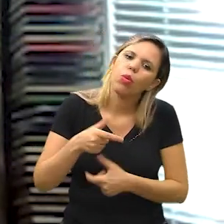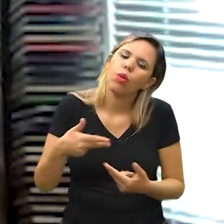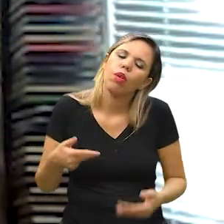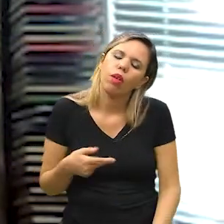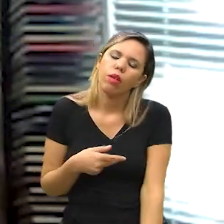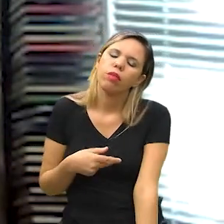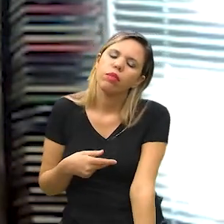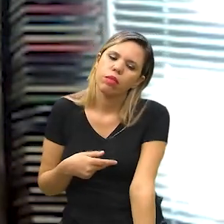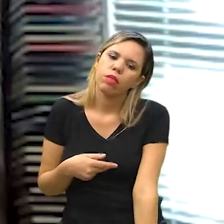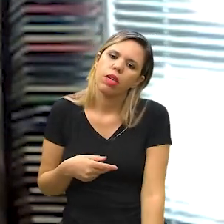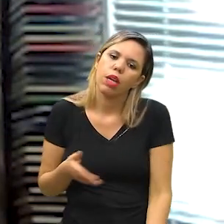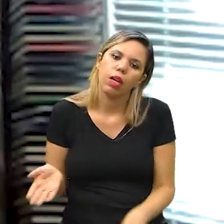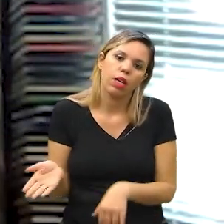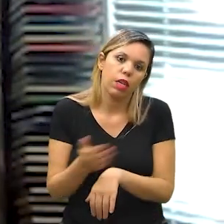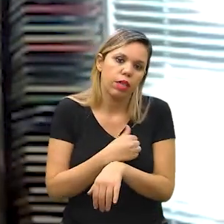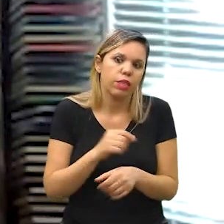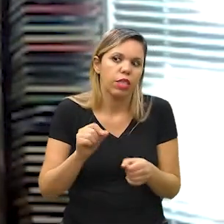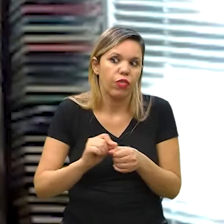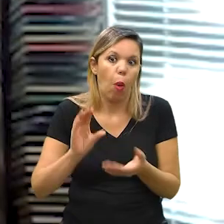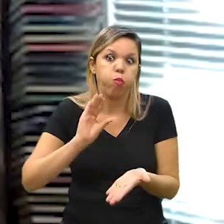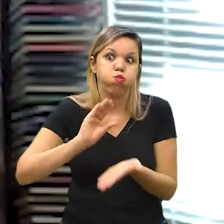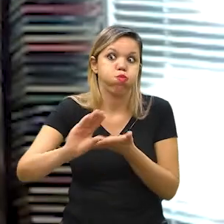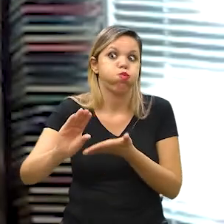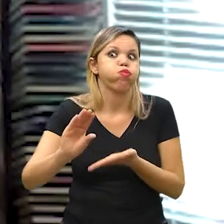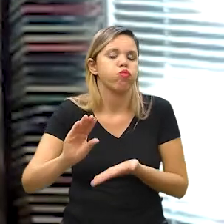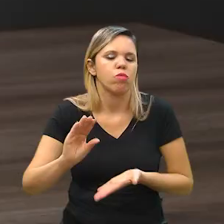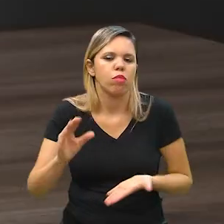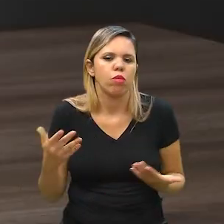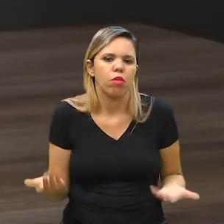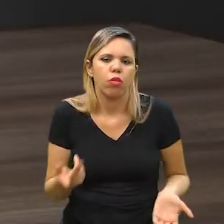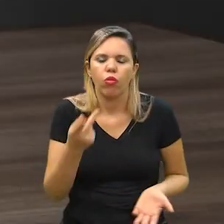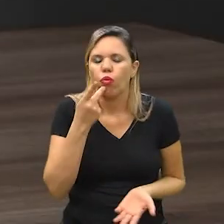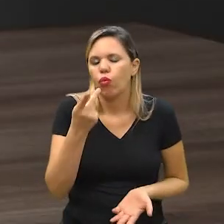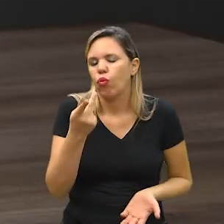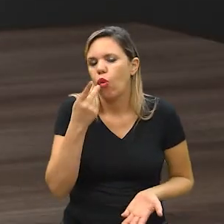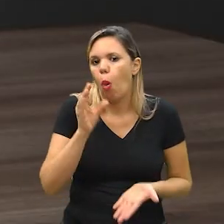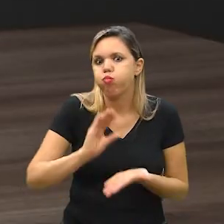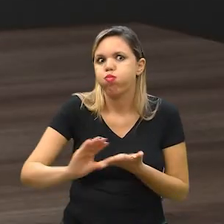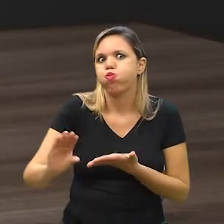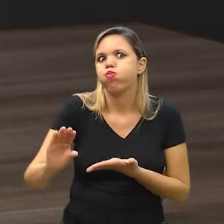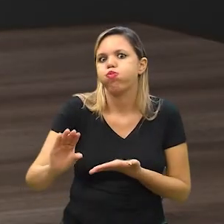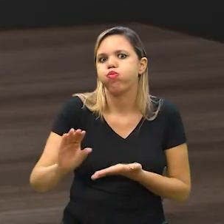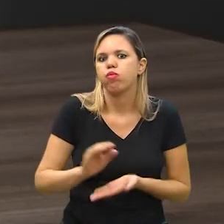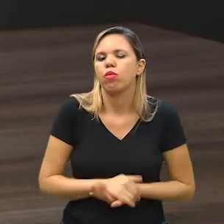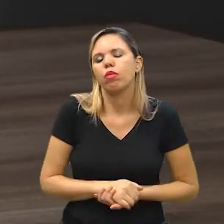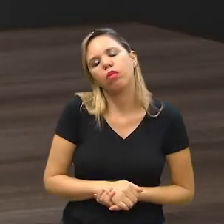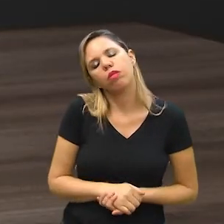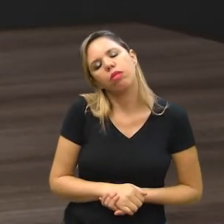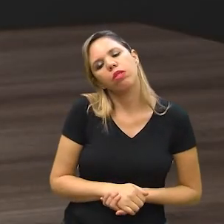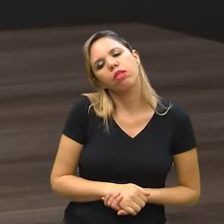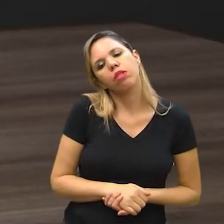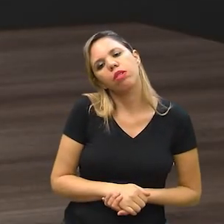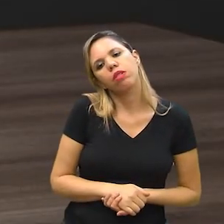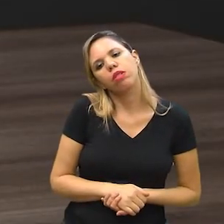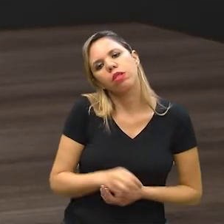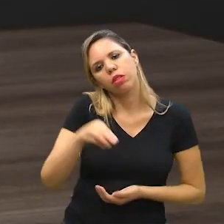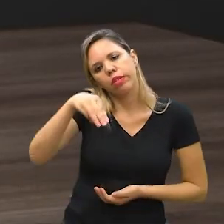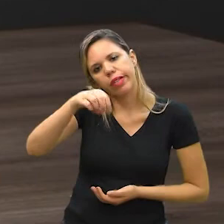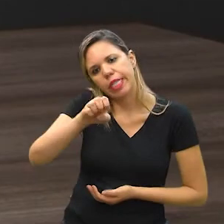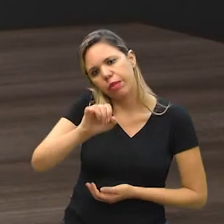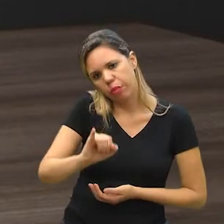curso das coisas, né, antes que ele faça grandes investimentos. Quando a gente fala em grande investimento, o